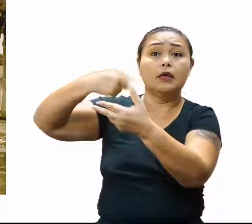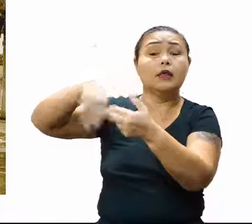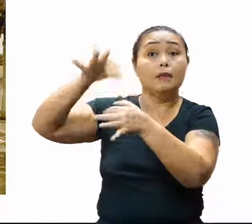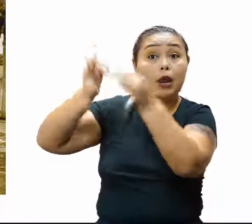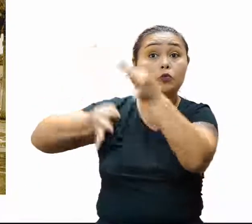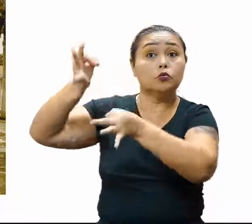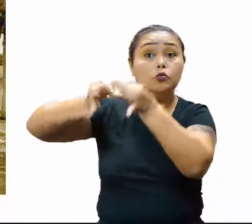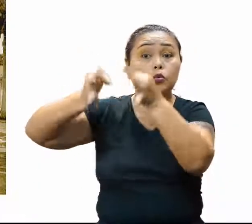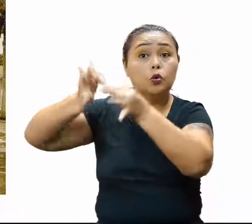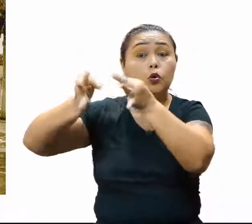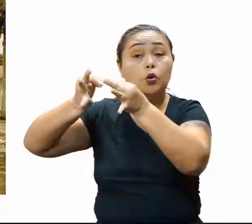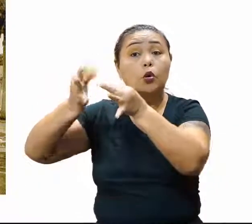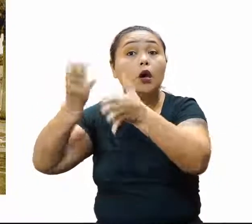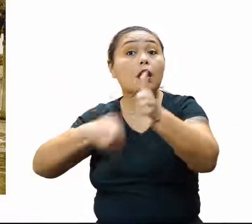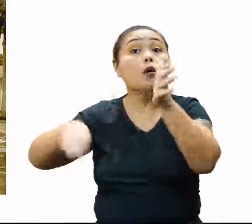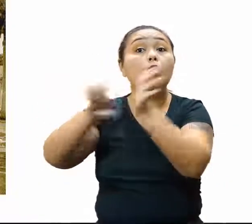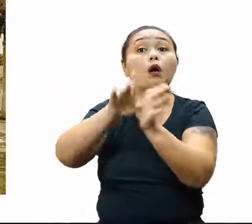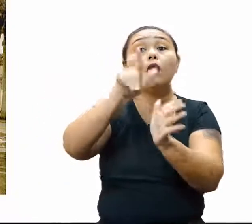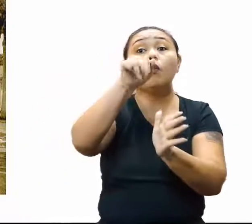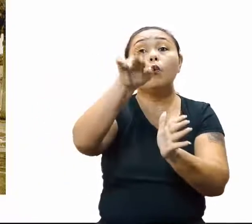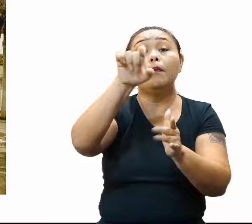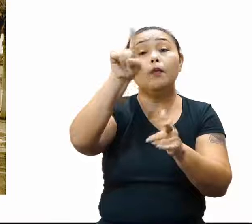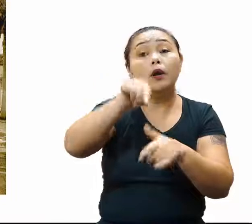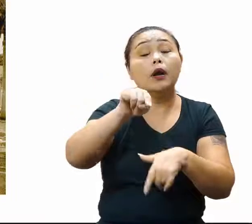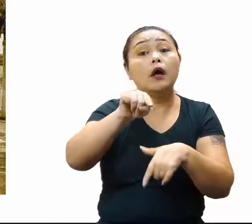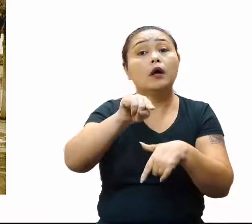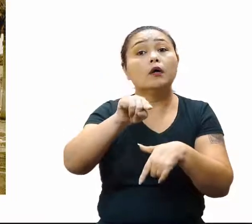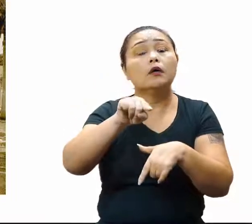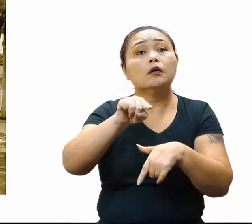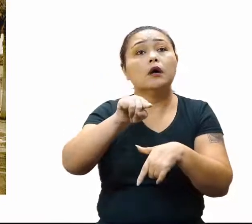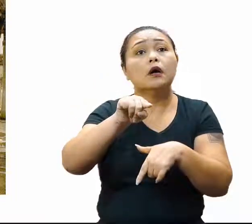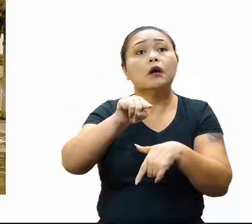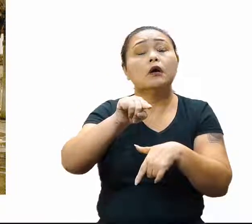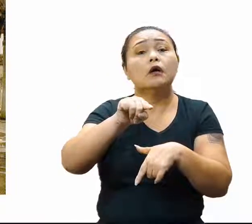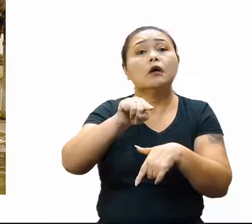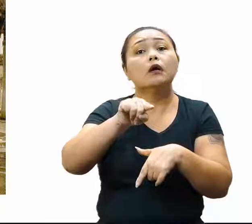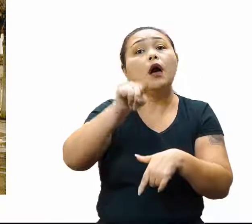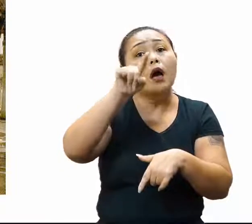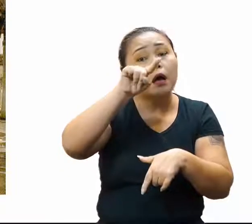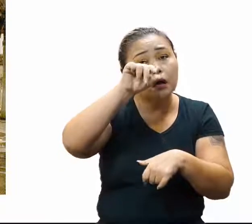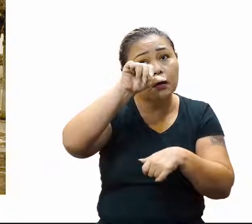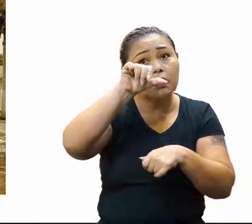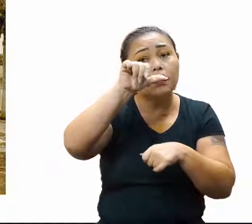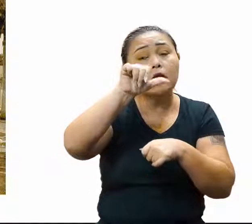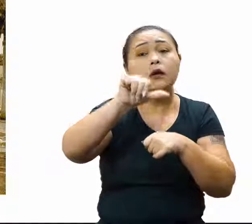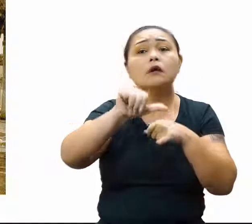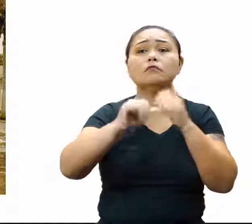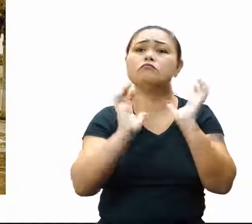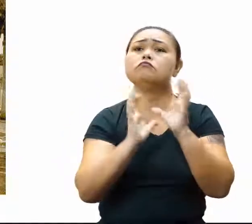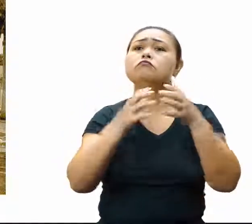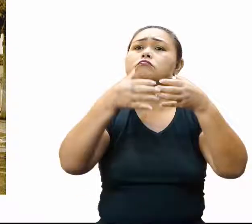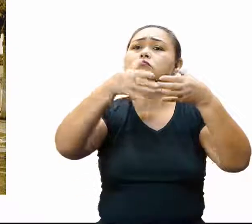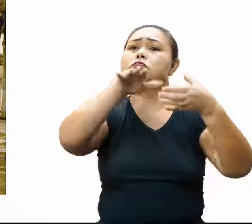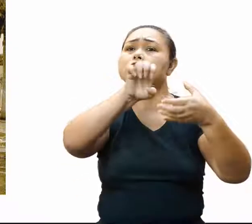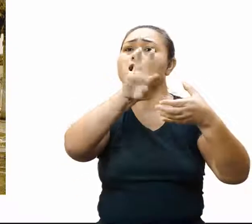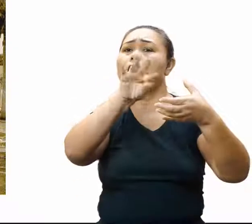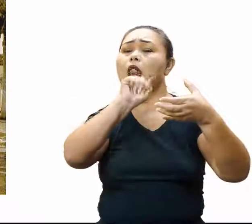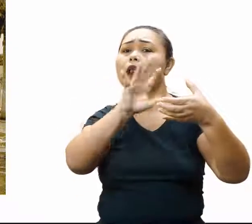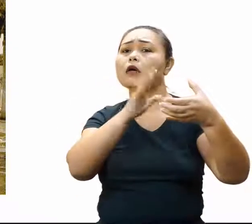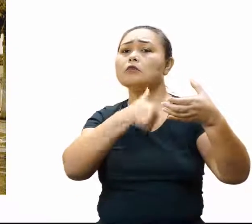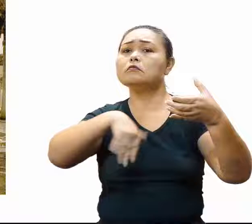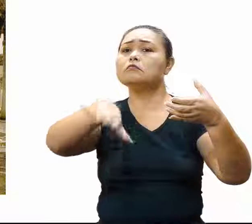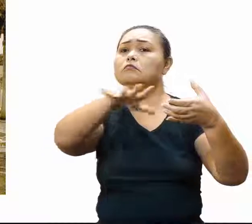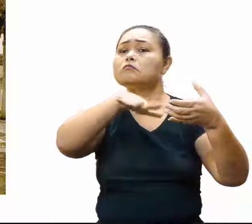ao chegar no Vale do Guaporé, eles irão se tornar a elite colonial daquela